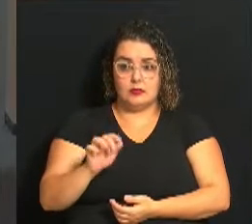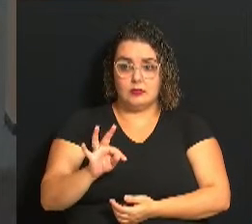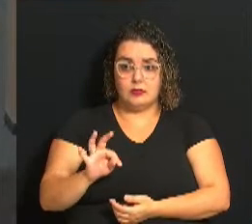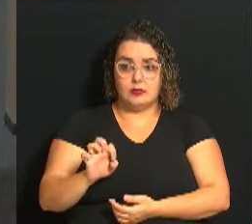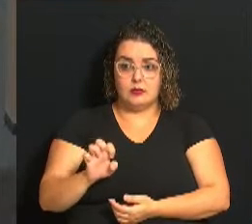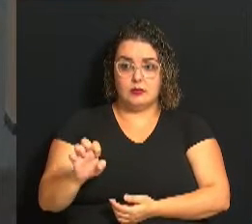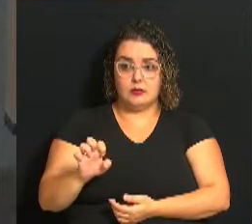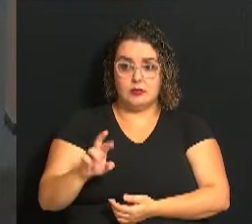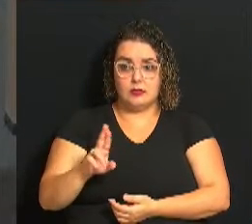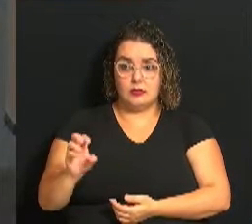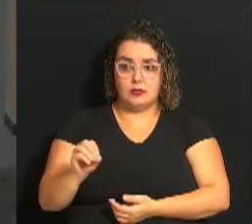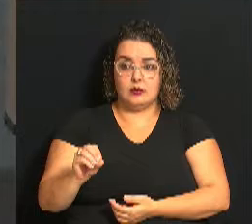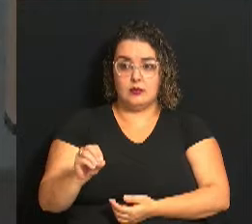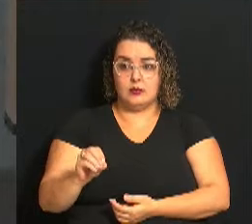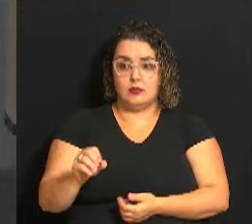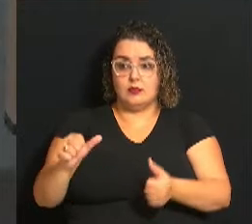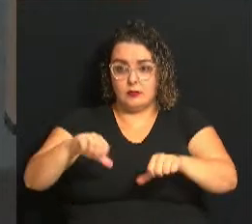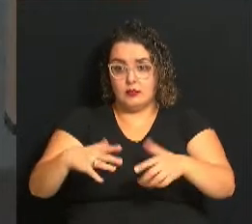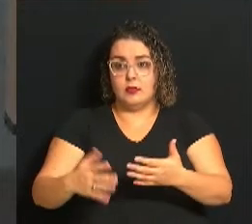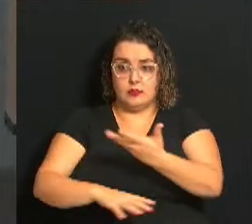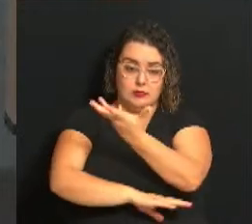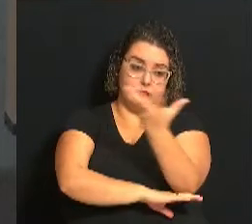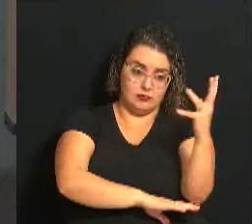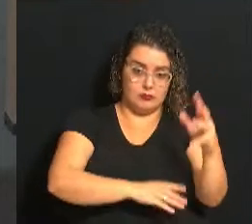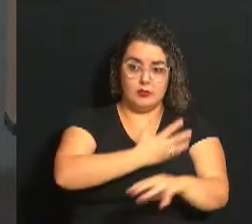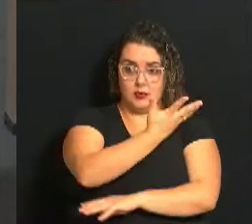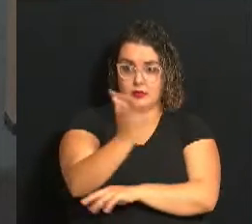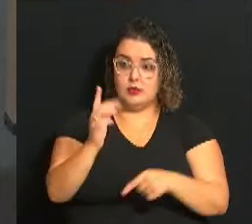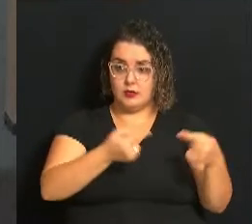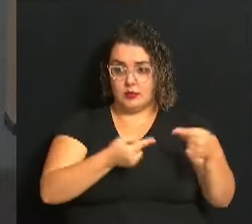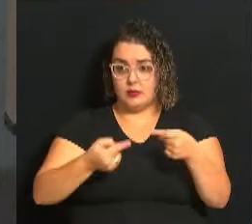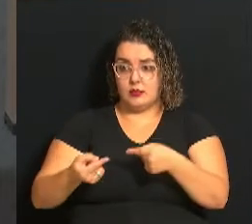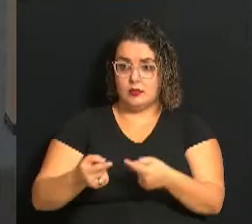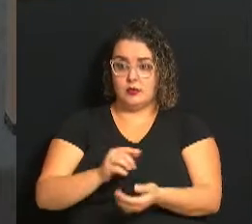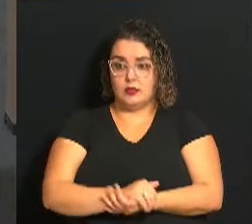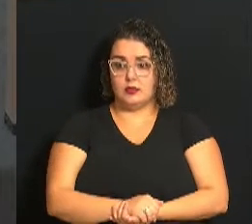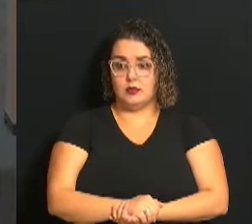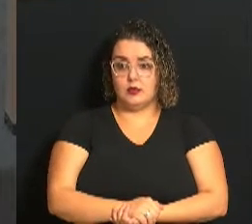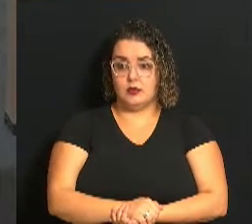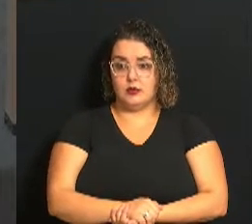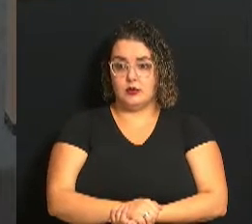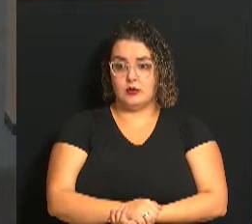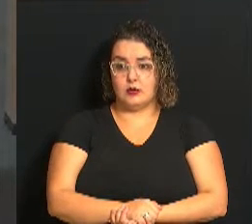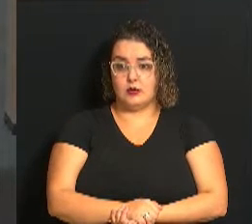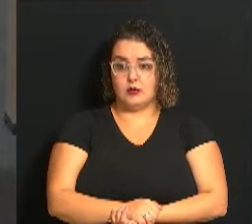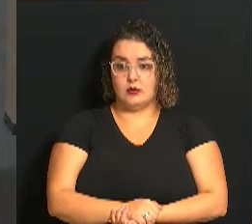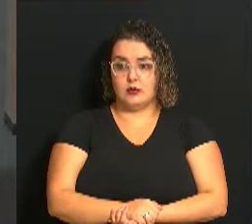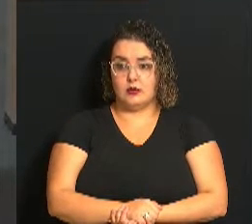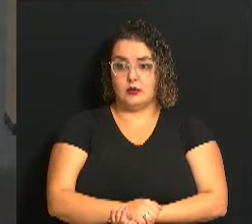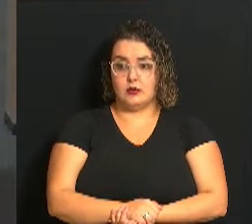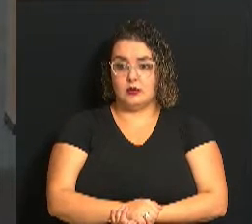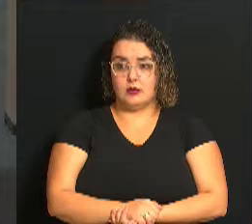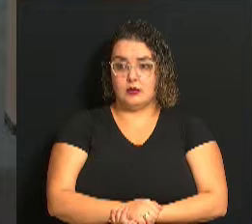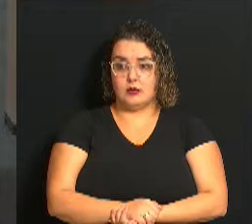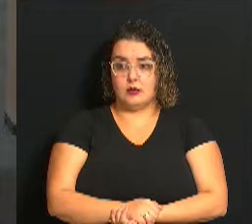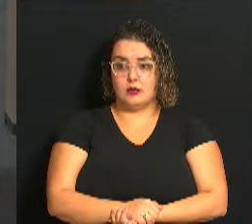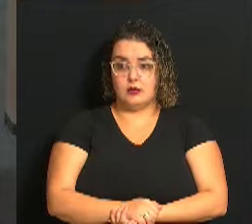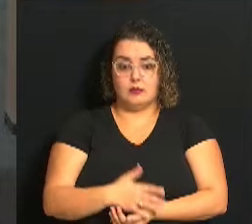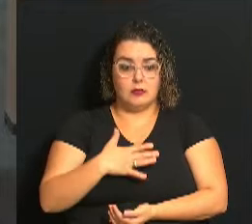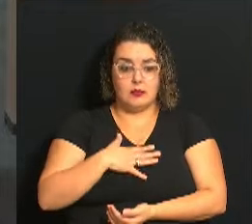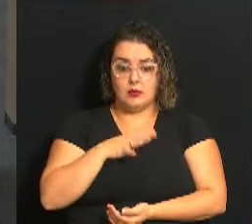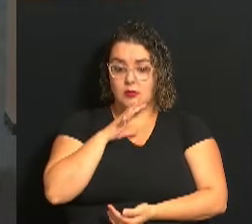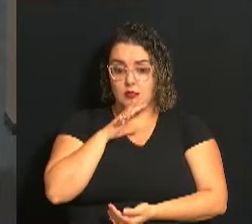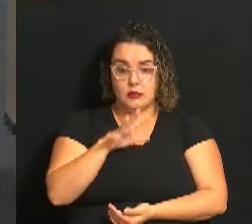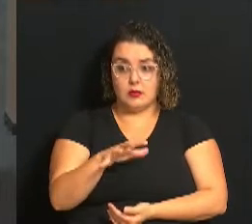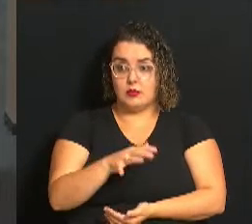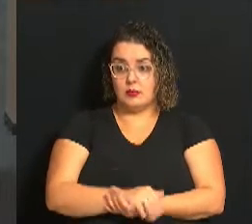principalmente o meio ambiente, que é algo que a gente está discutindo, né? E isso, para mim, é um absurdo, né?